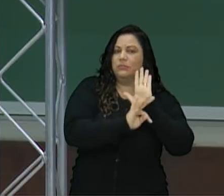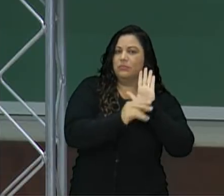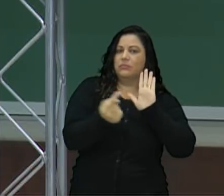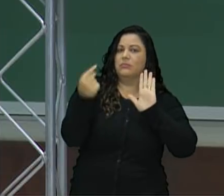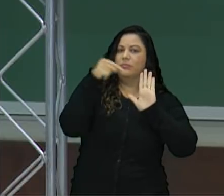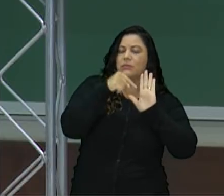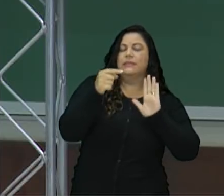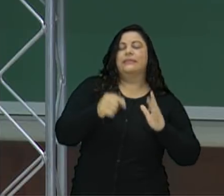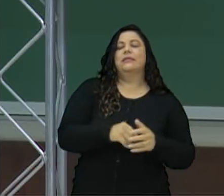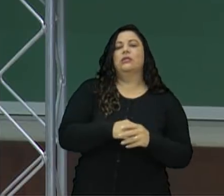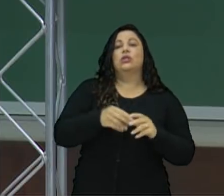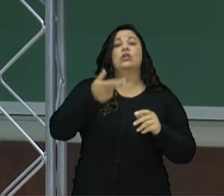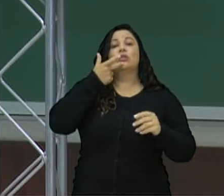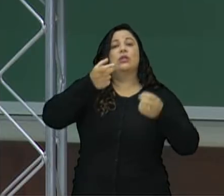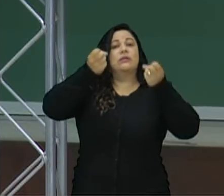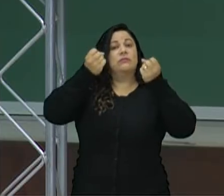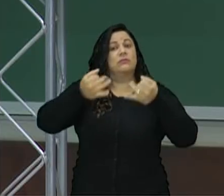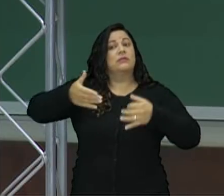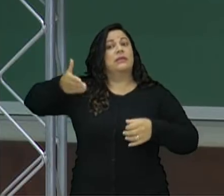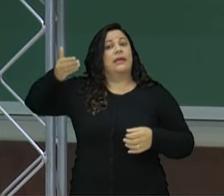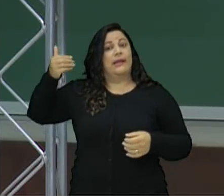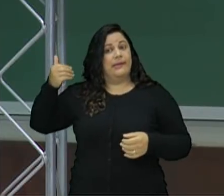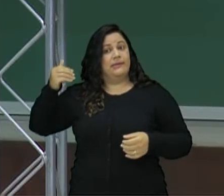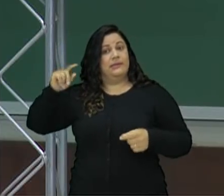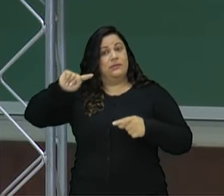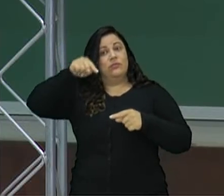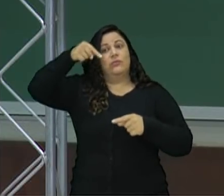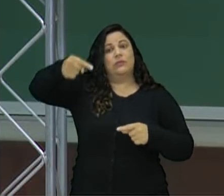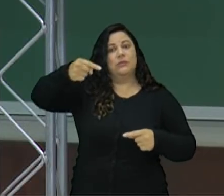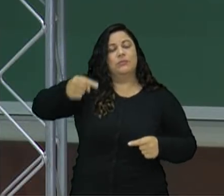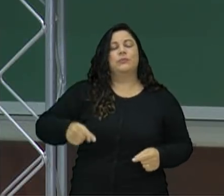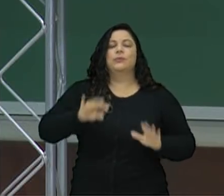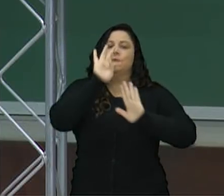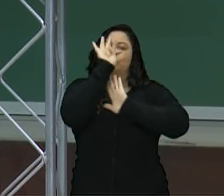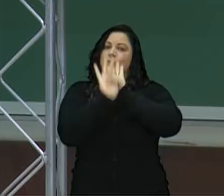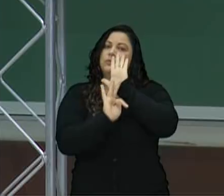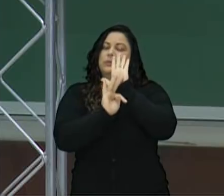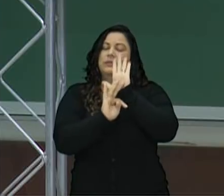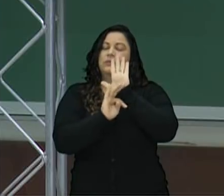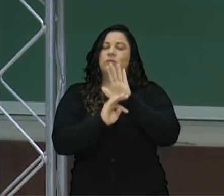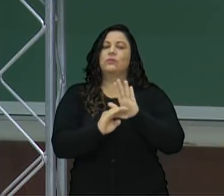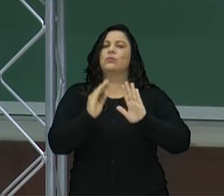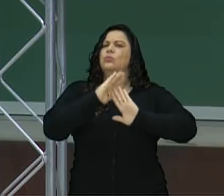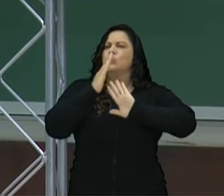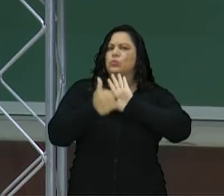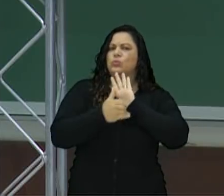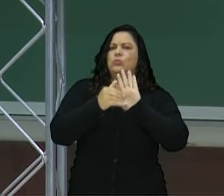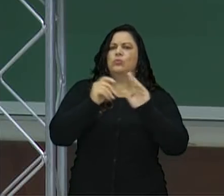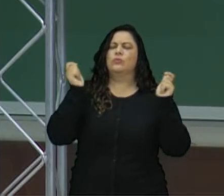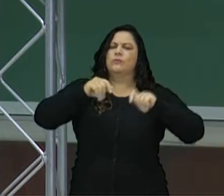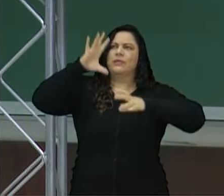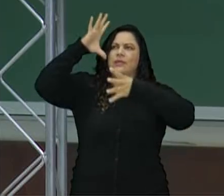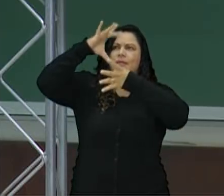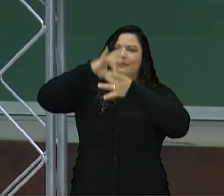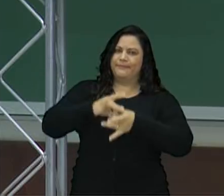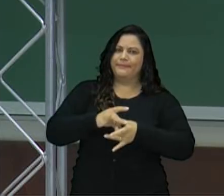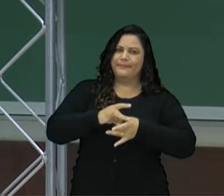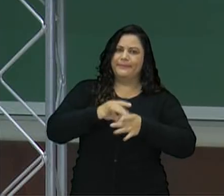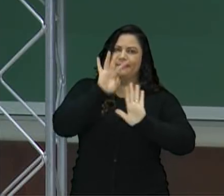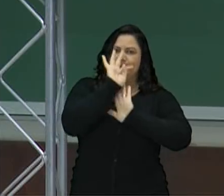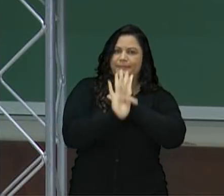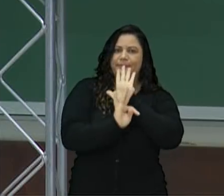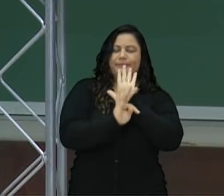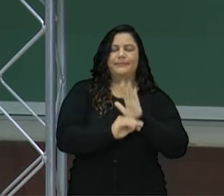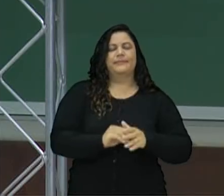antes ou que vão ser ditas depois do texto. Isso tudo oferece mais coesão para o texto. Então, observem